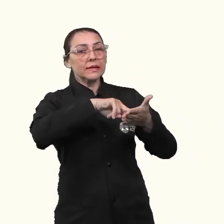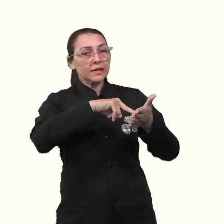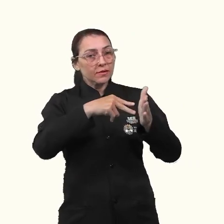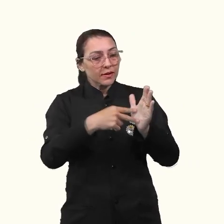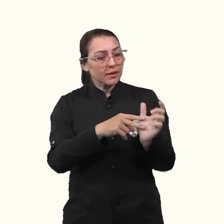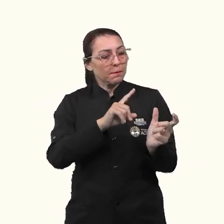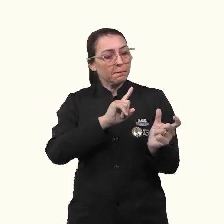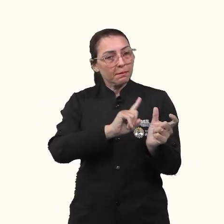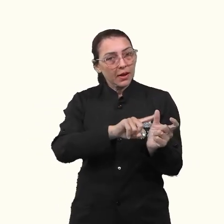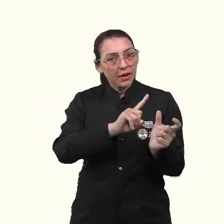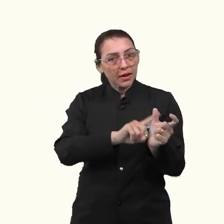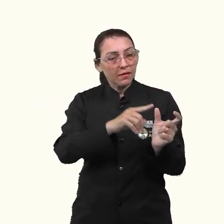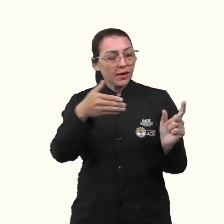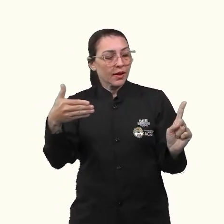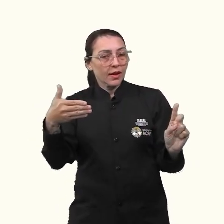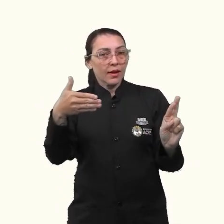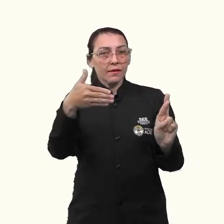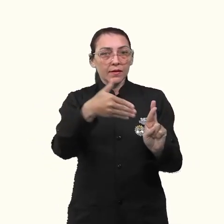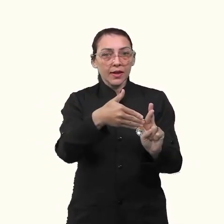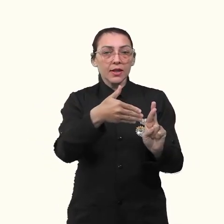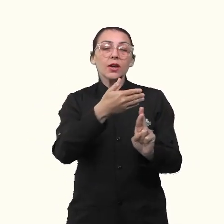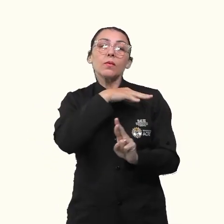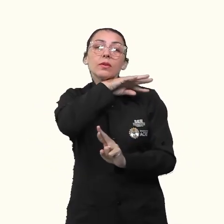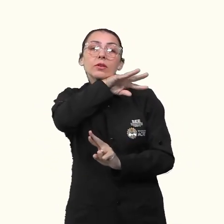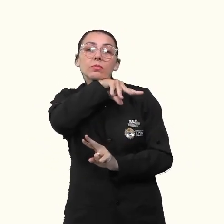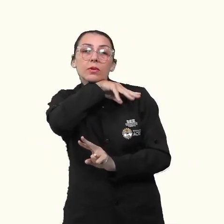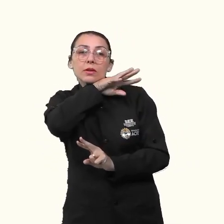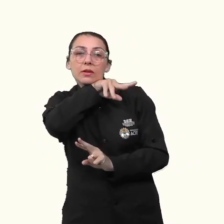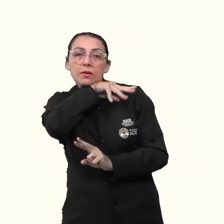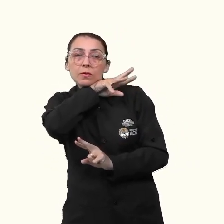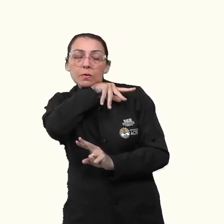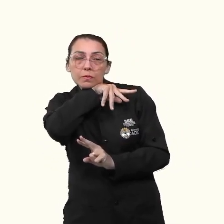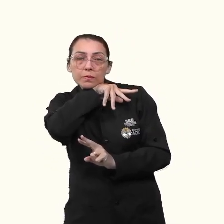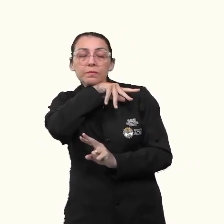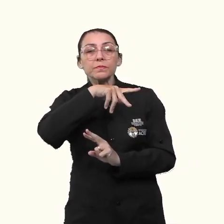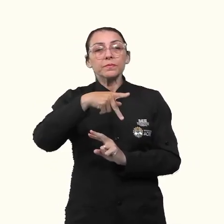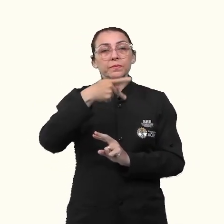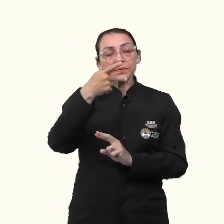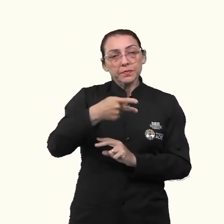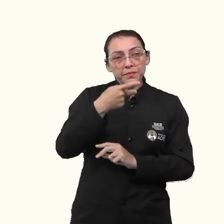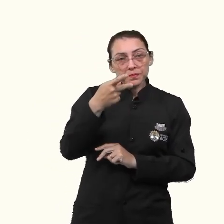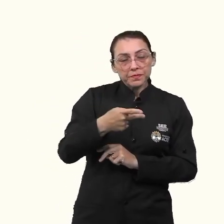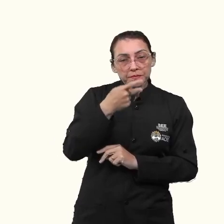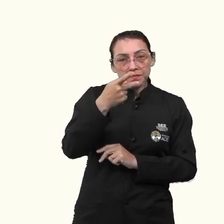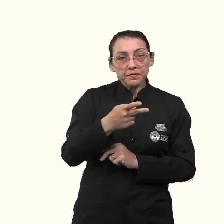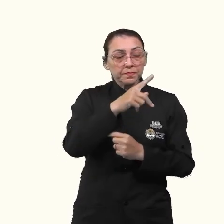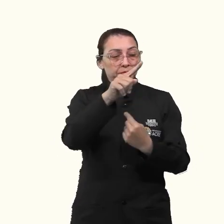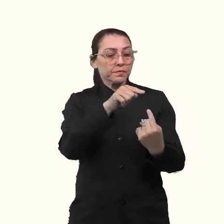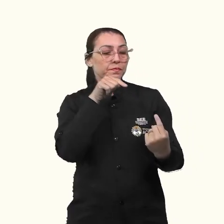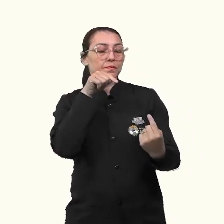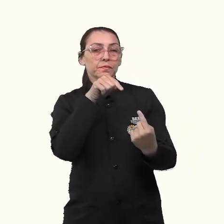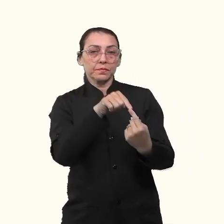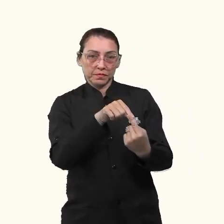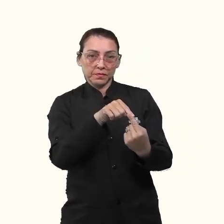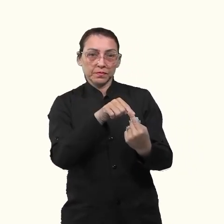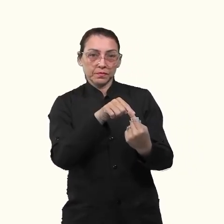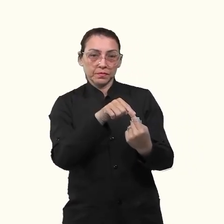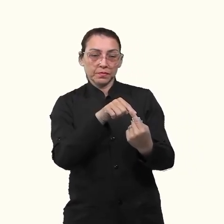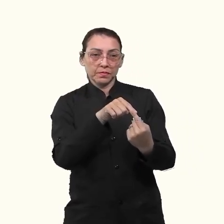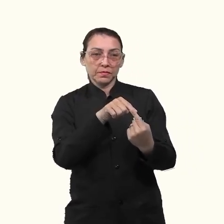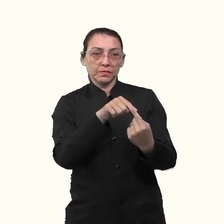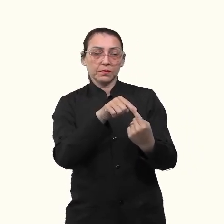da palavra referente a um animal. Então, quando eu falo de forma objetiva, quando eu